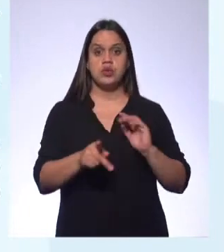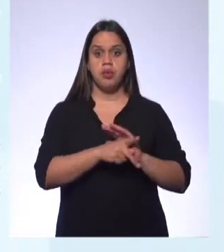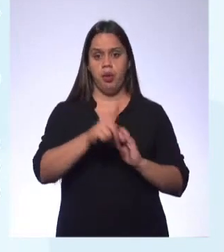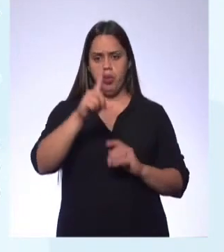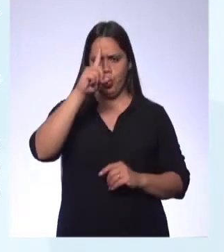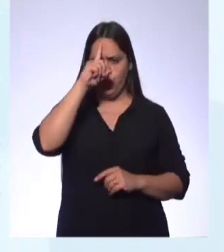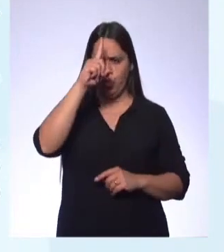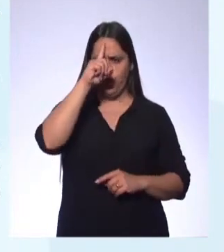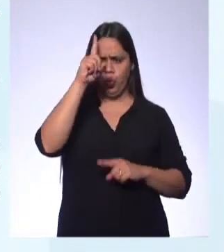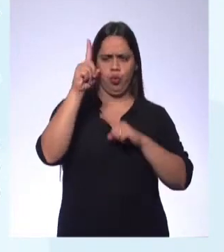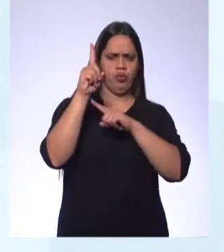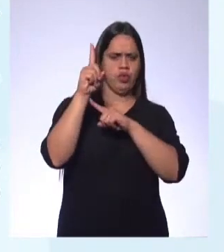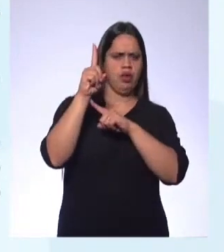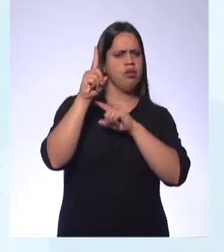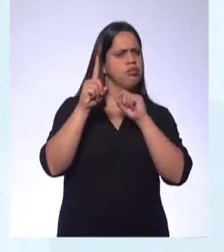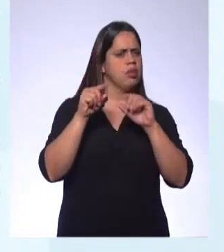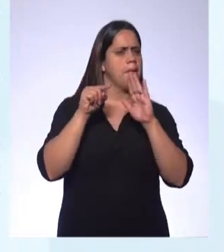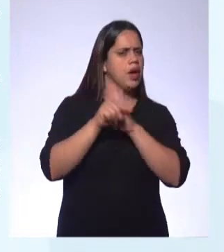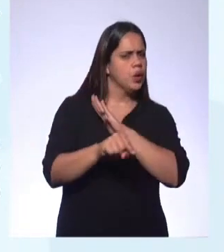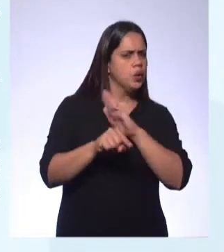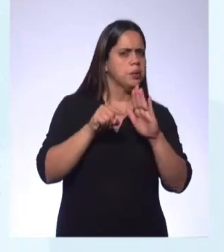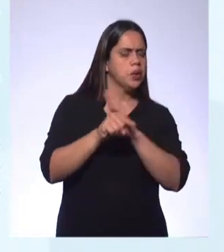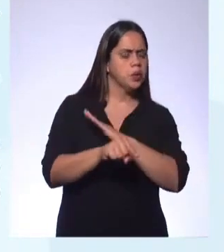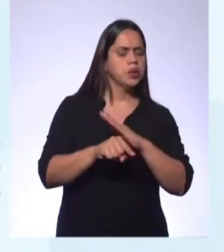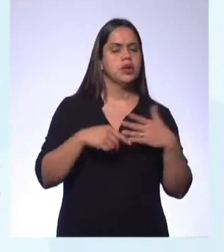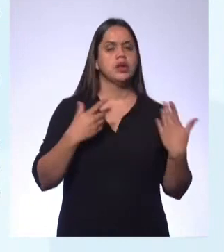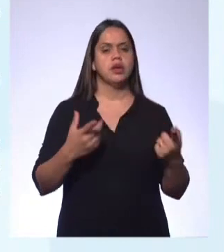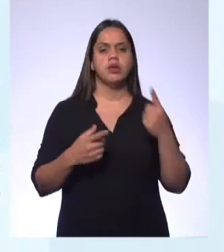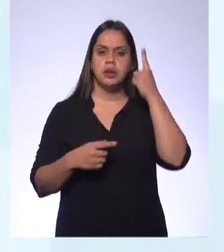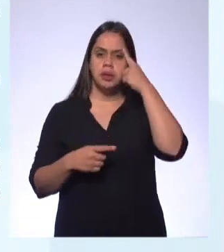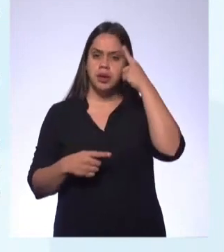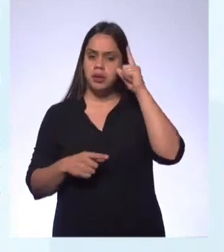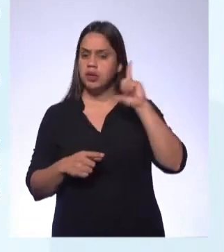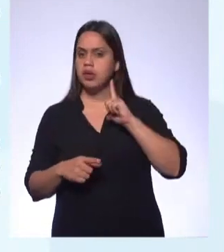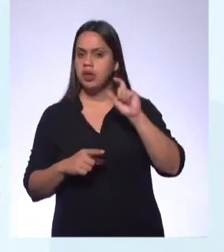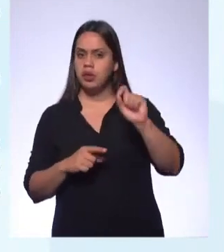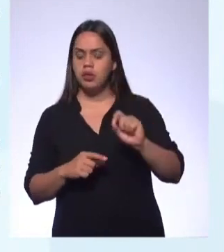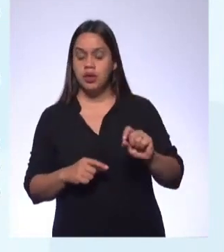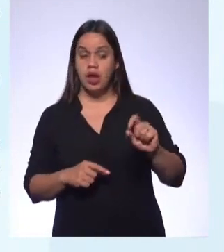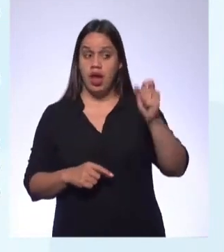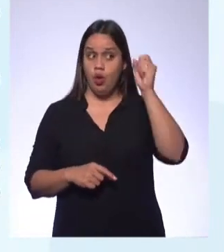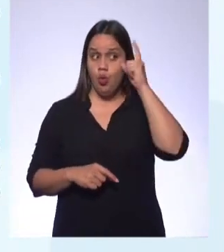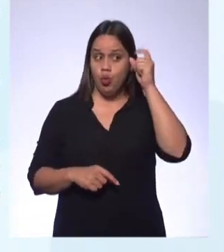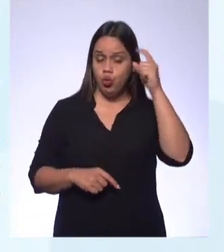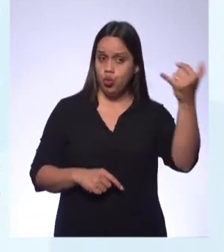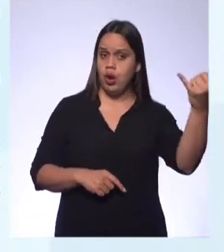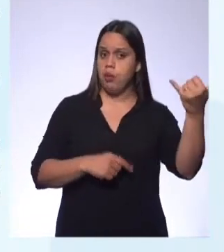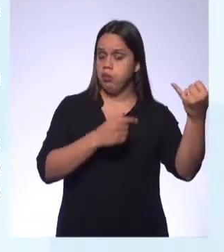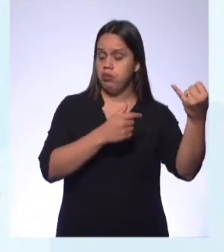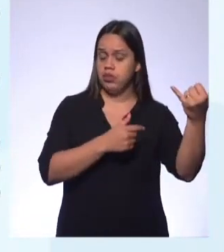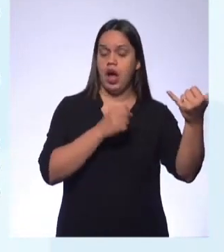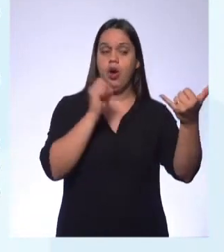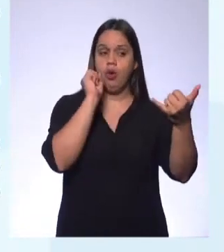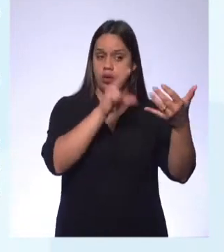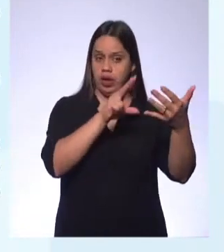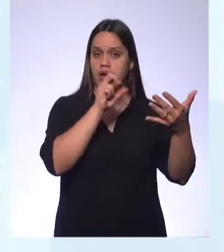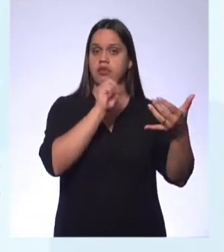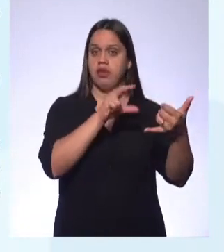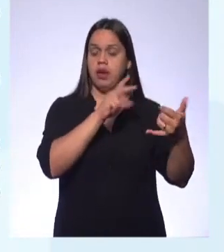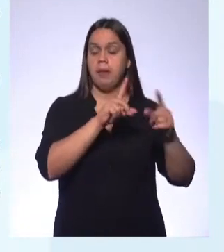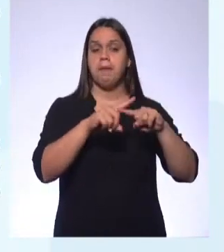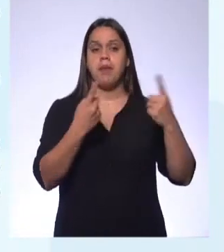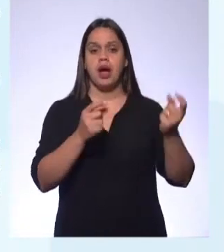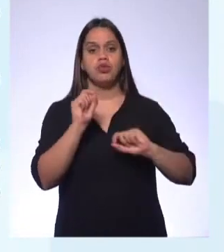do questionamento. Ou seja, nesse pensamento, ouve-se o que vem da cultura, o que vem do senso comum, mas,